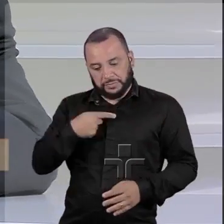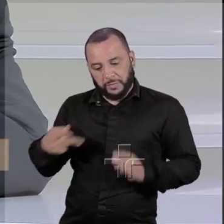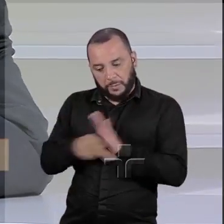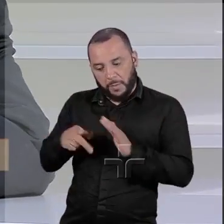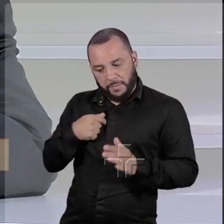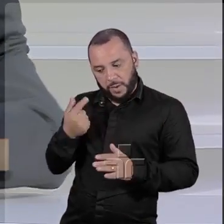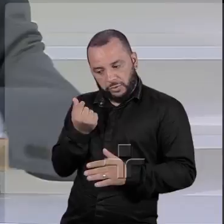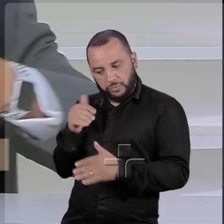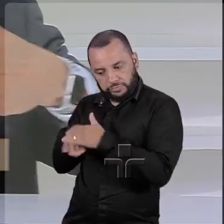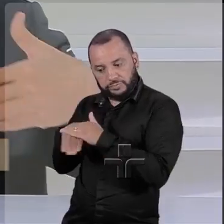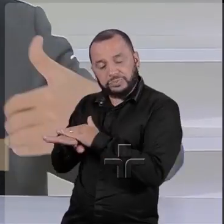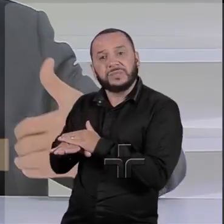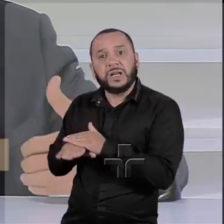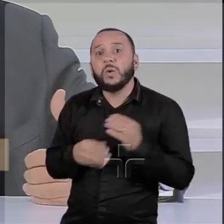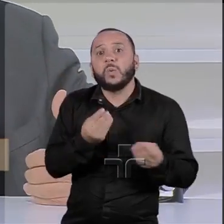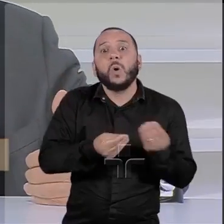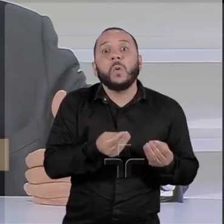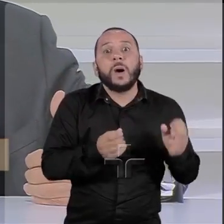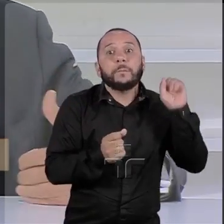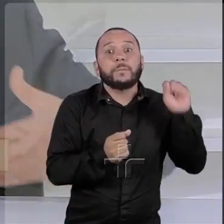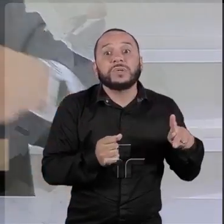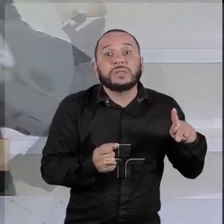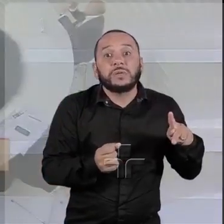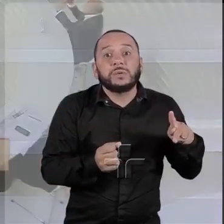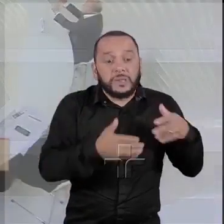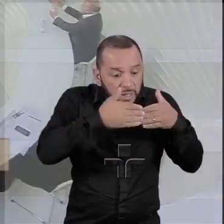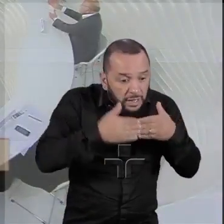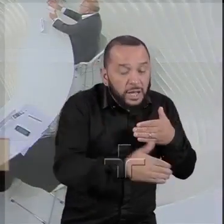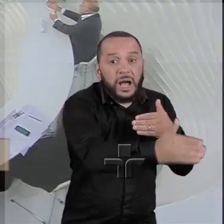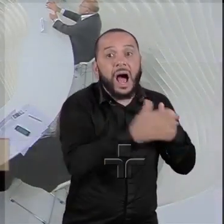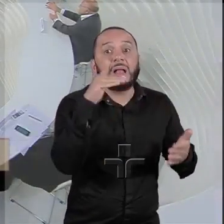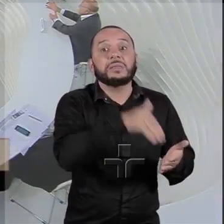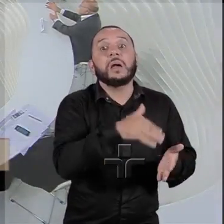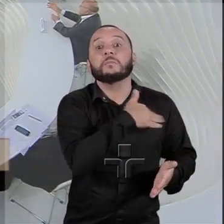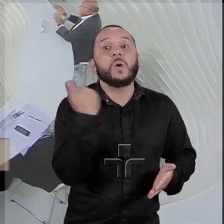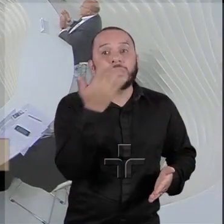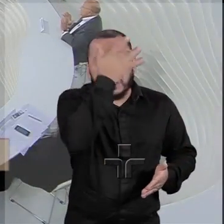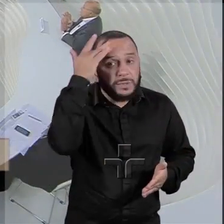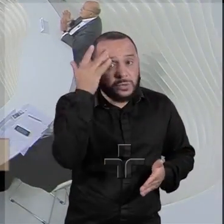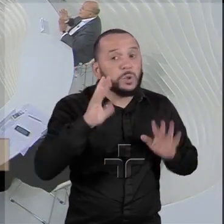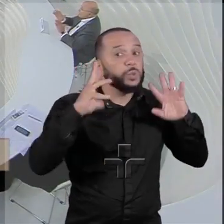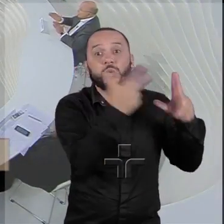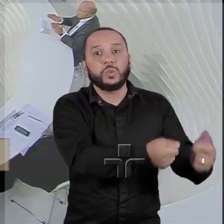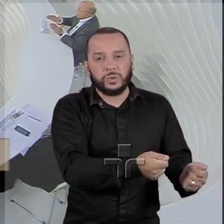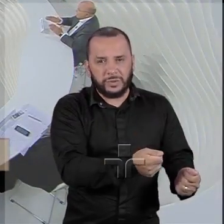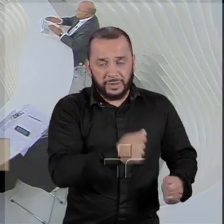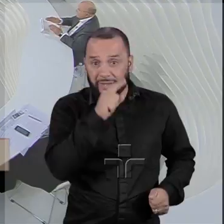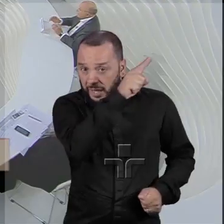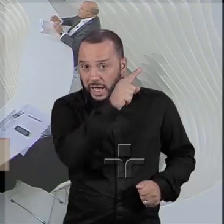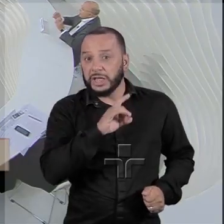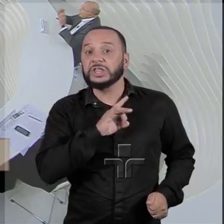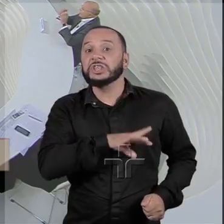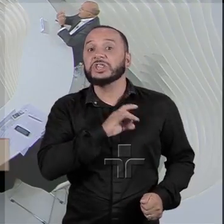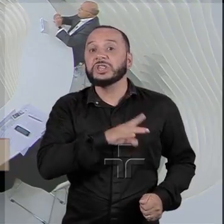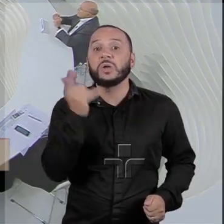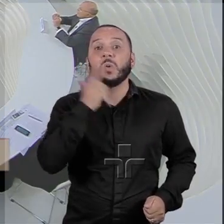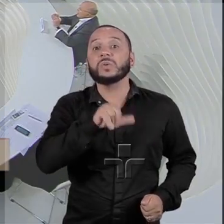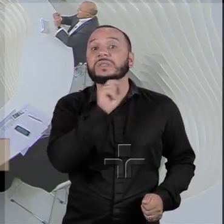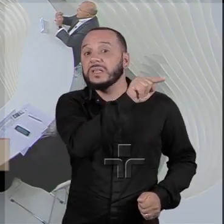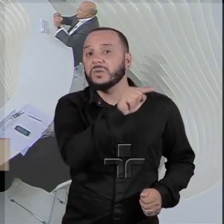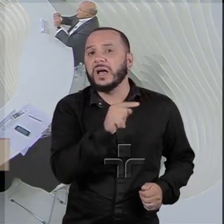ficaria responsável pelas aposentadorias de agora e até a morte de todos os aposentados, né? No Chile deu certo